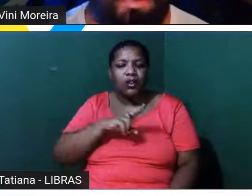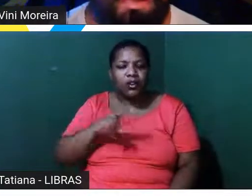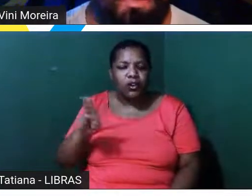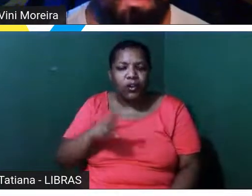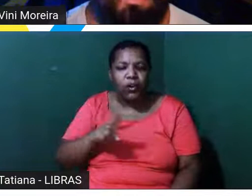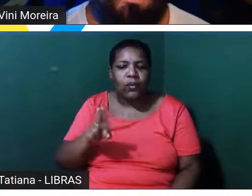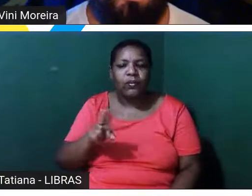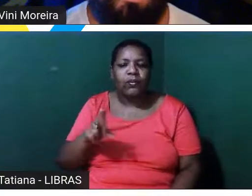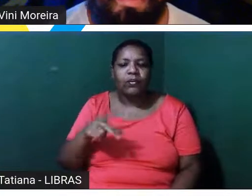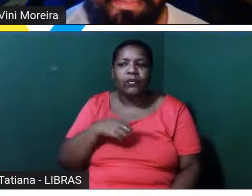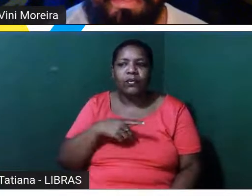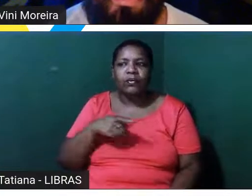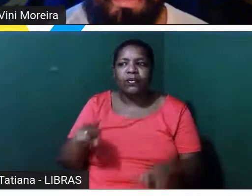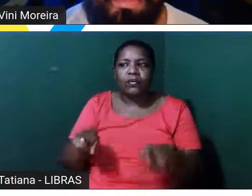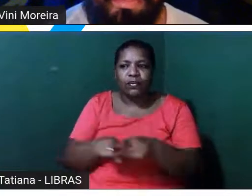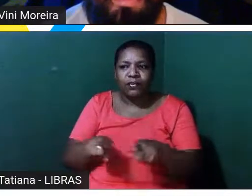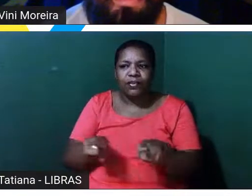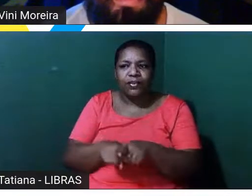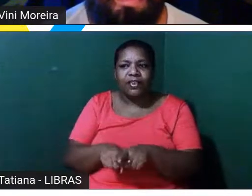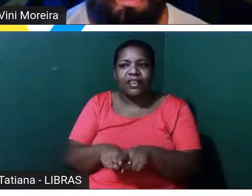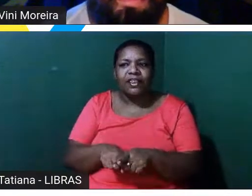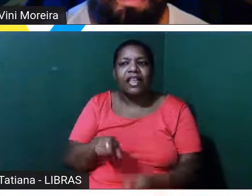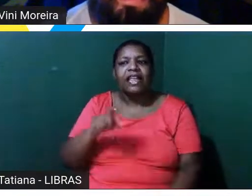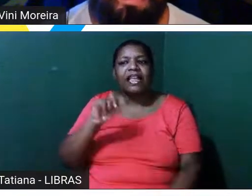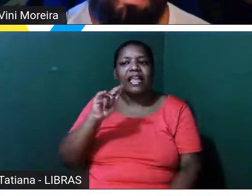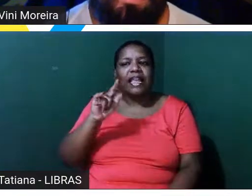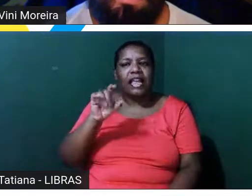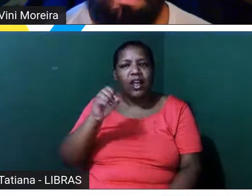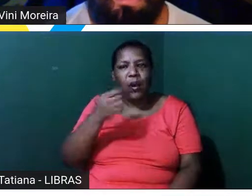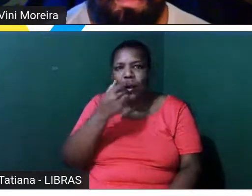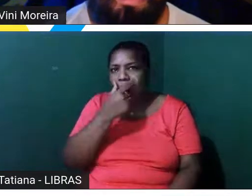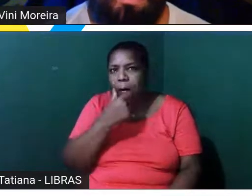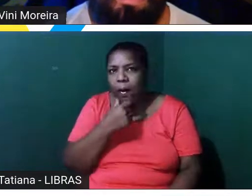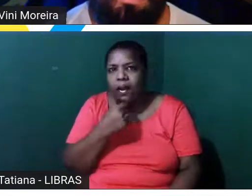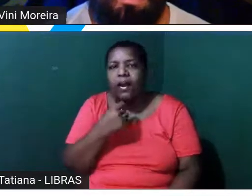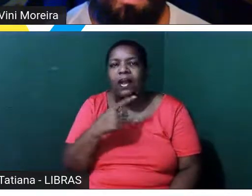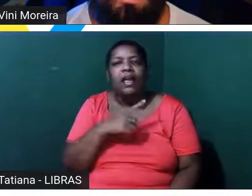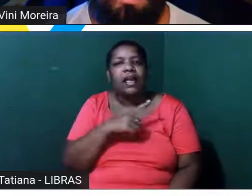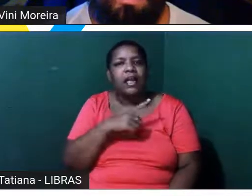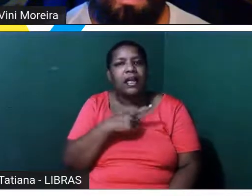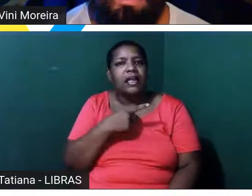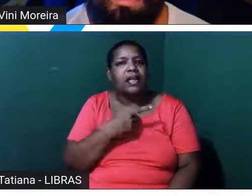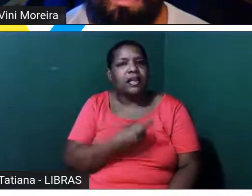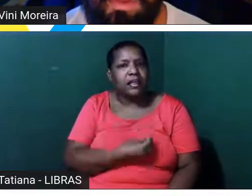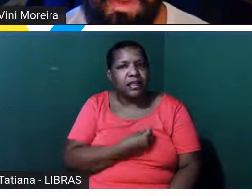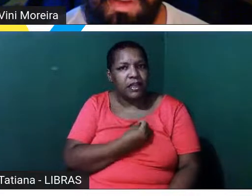Italo Tamires Elvira Cinara Sheron